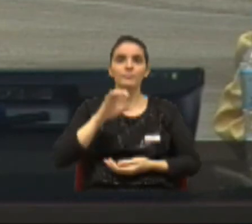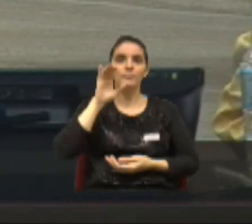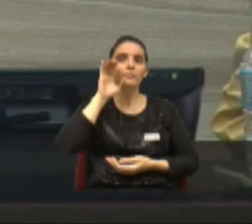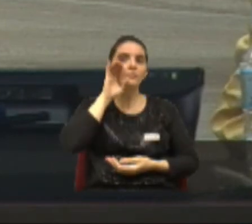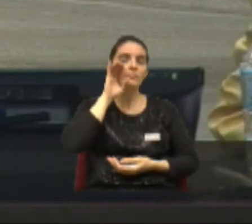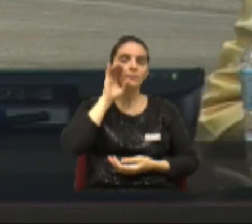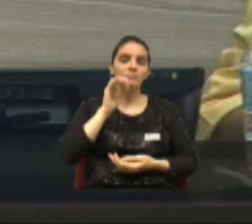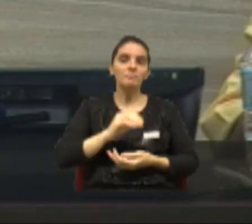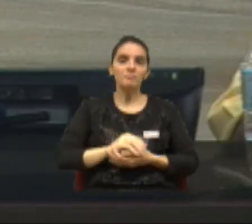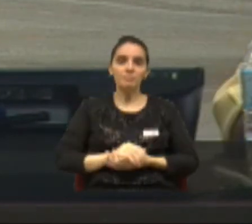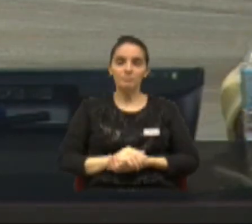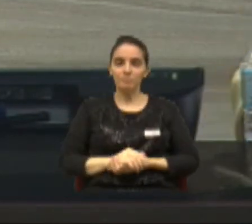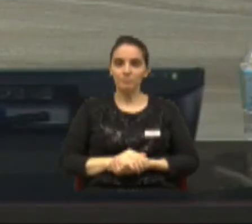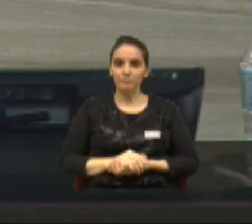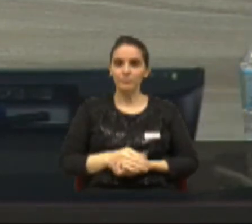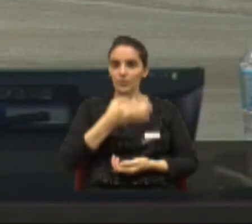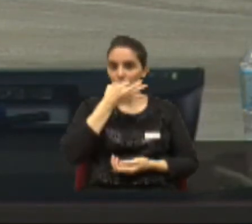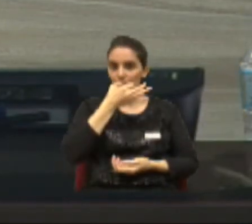Félix.